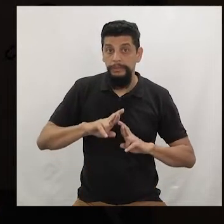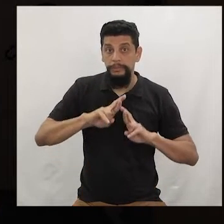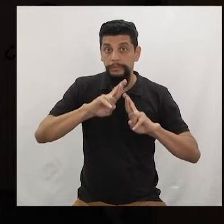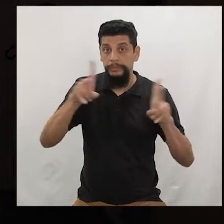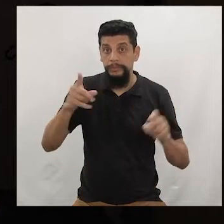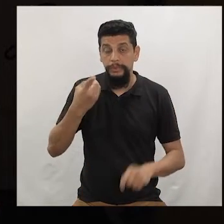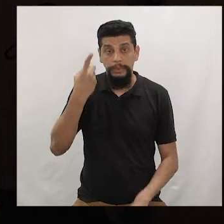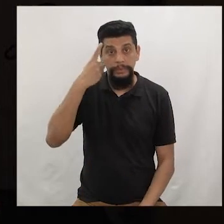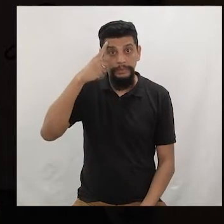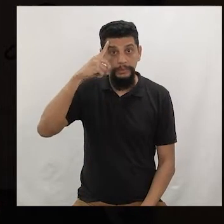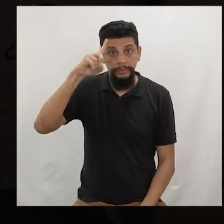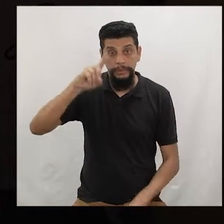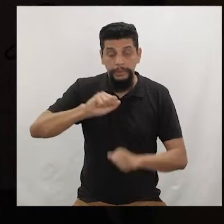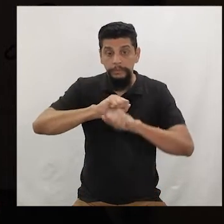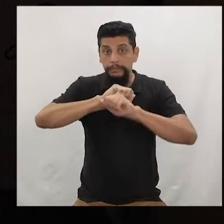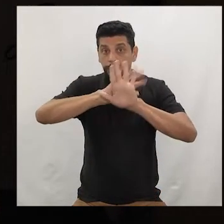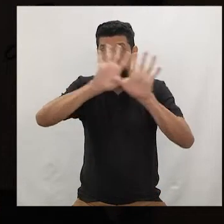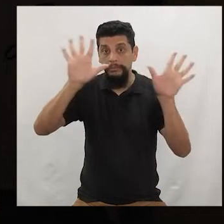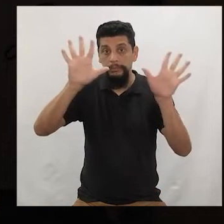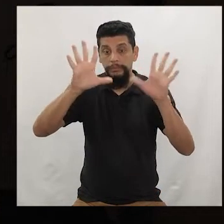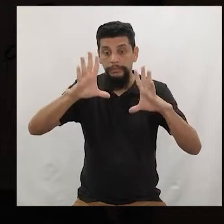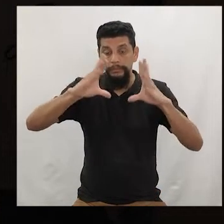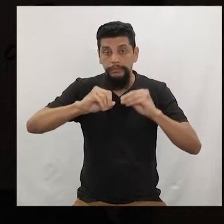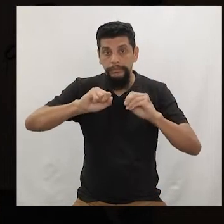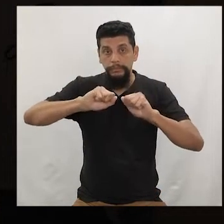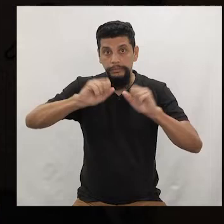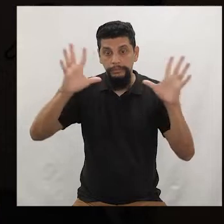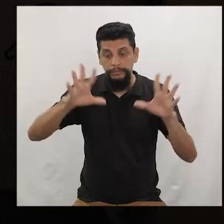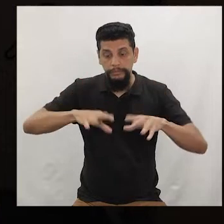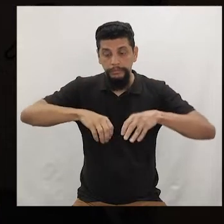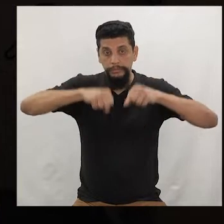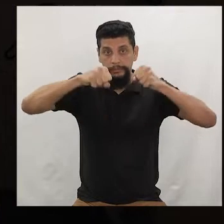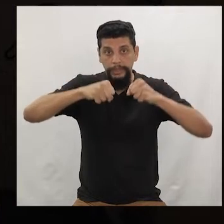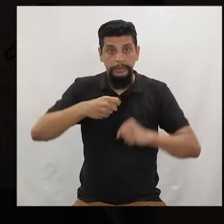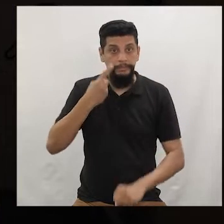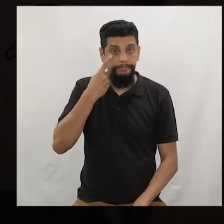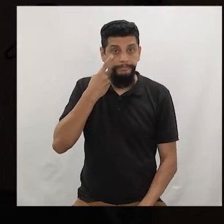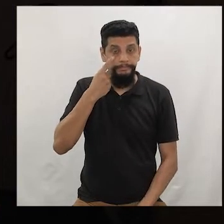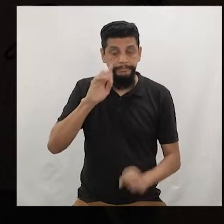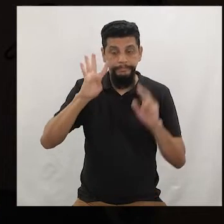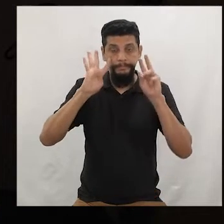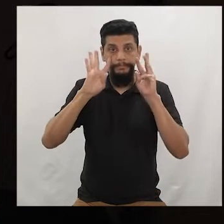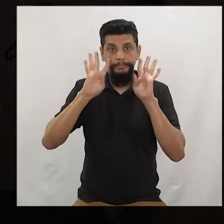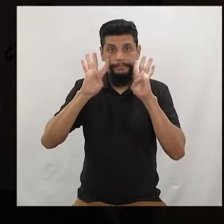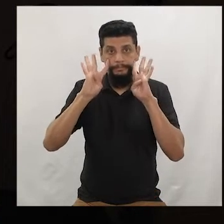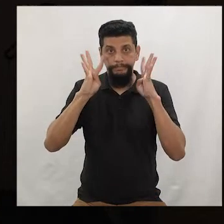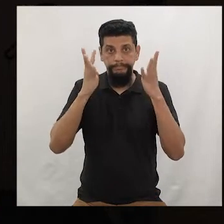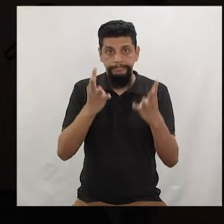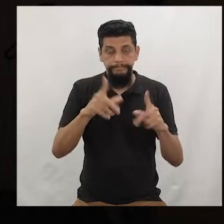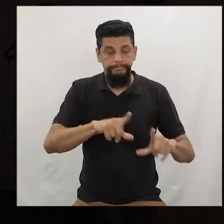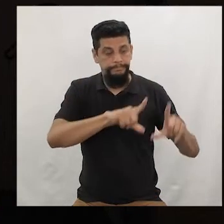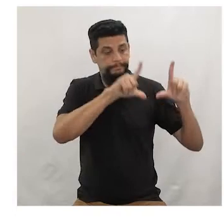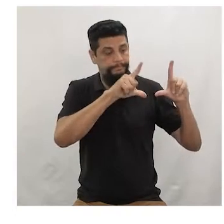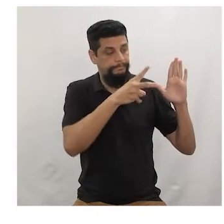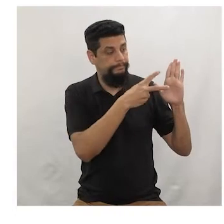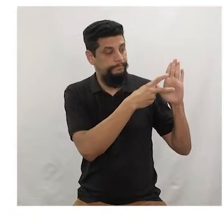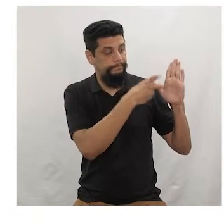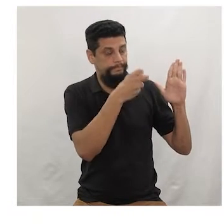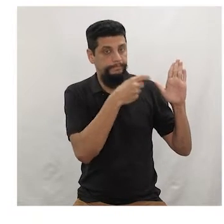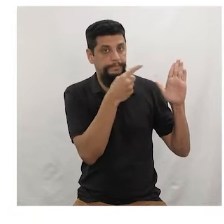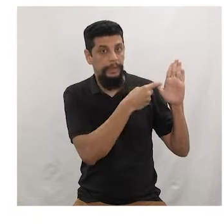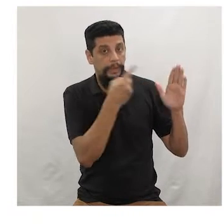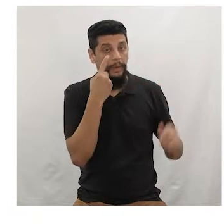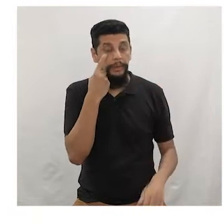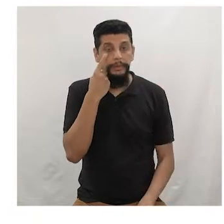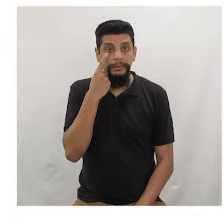a diferença do dia e da noite. Vamos ver? Prestem atenção lá na tela.